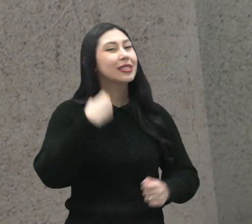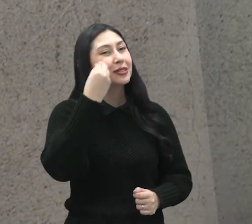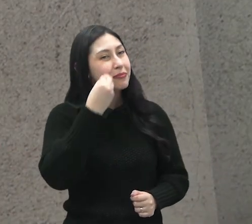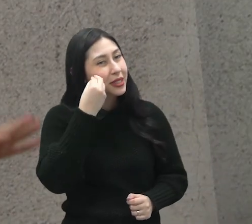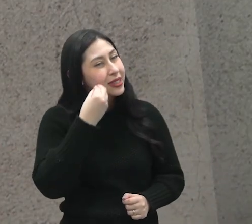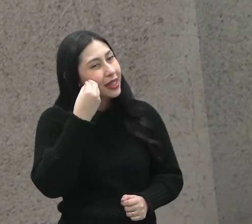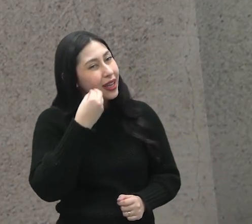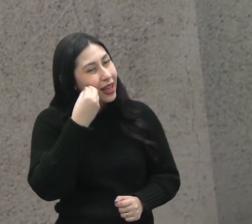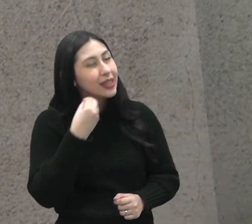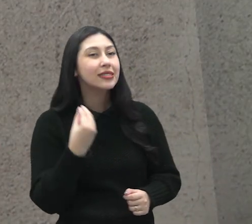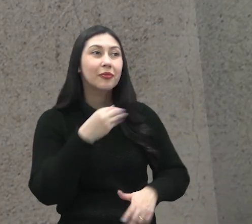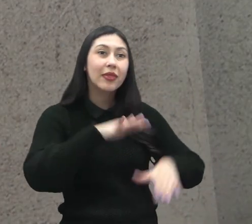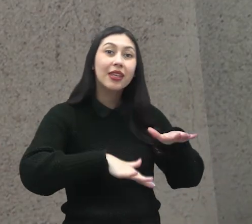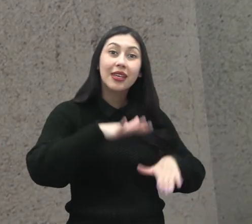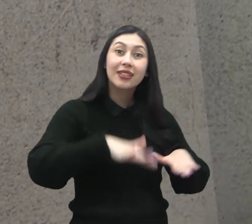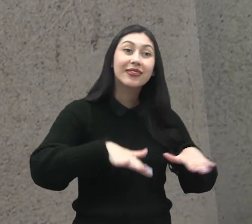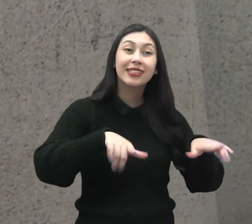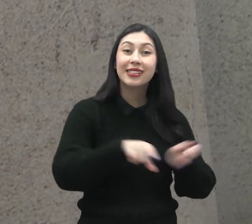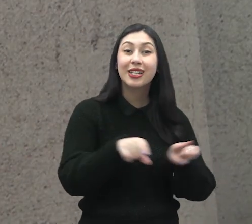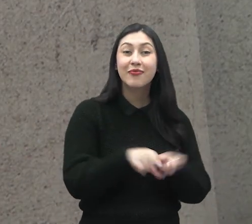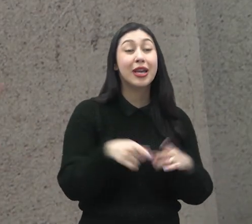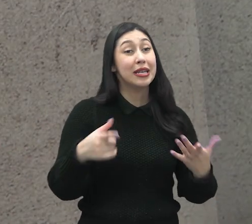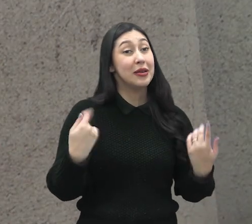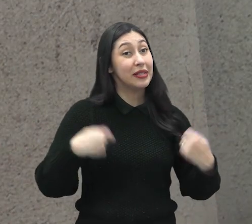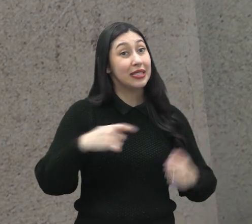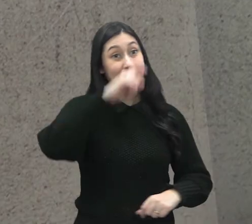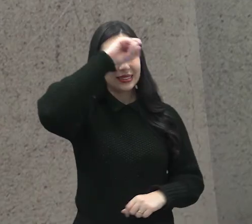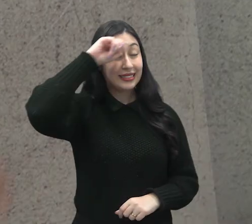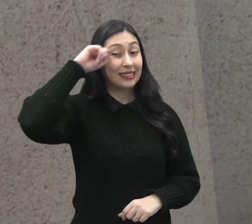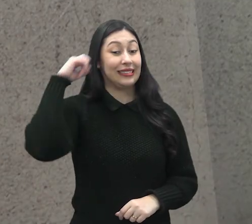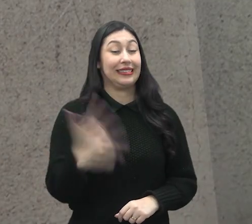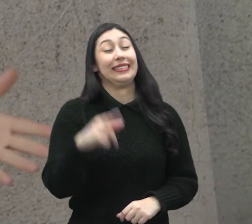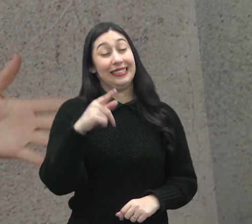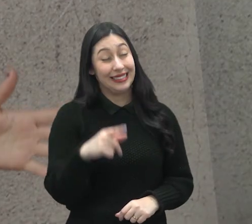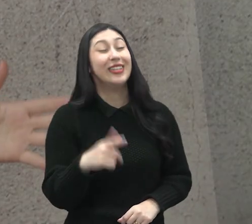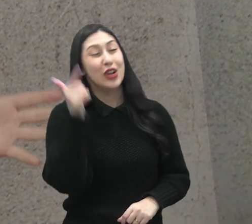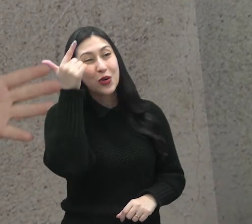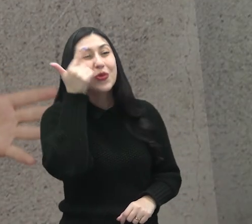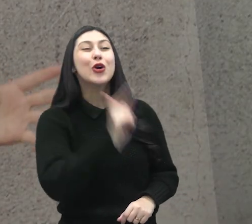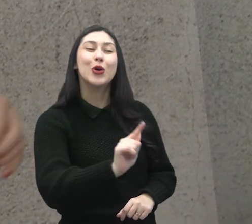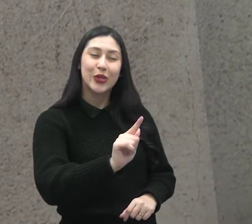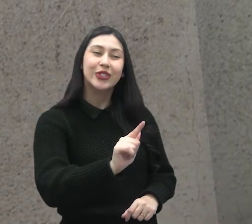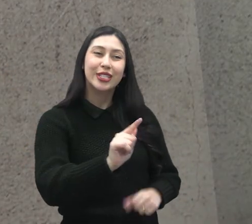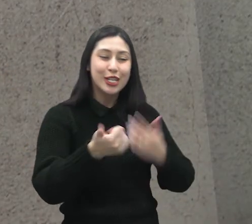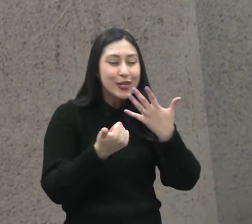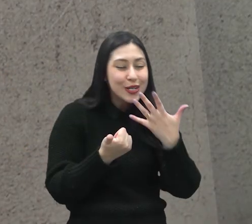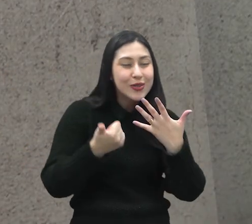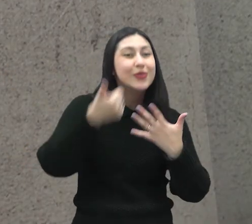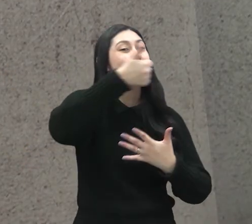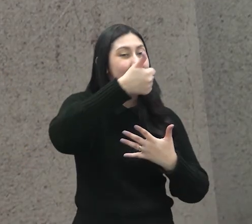né? A gente precisa, muitas vezes, até falando no modo popular, passar um pouquinho de perrengue, né? Para depois